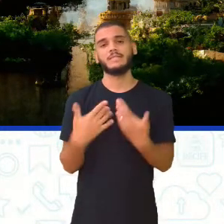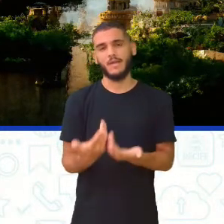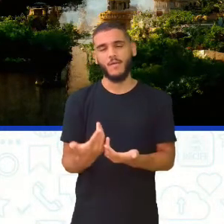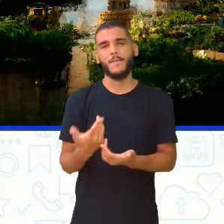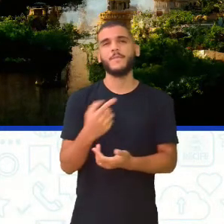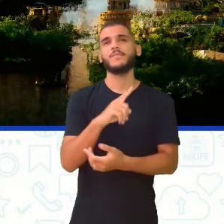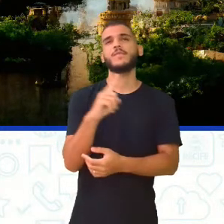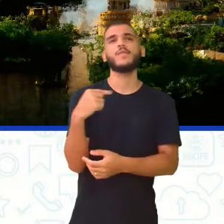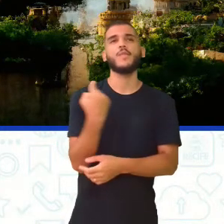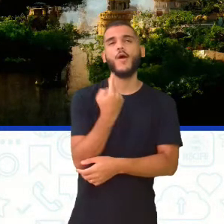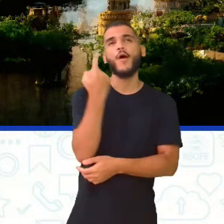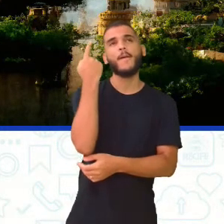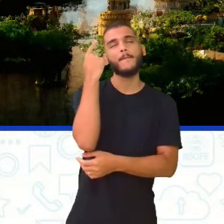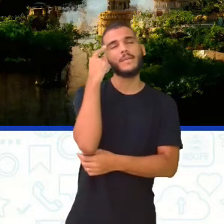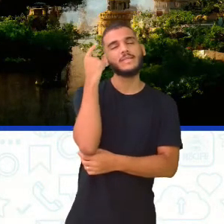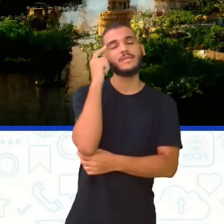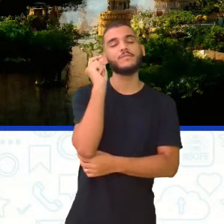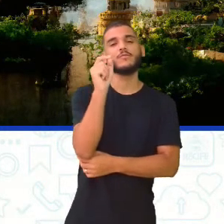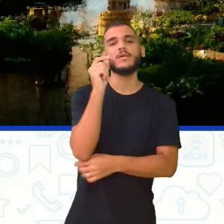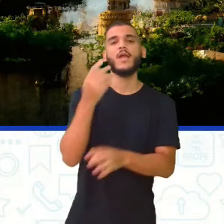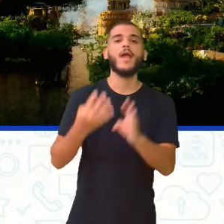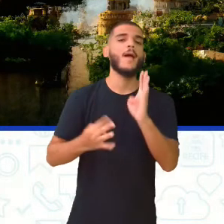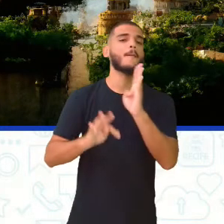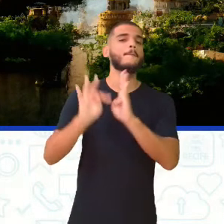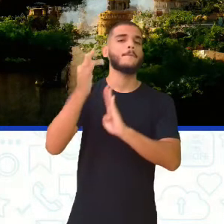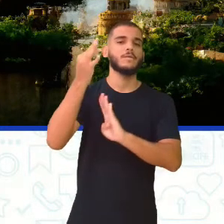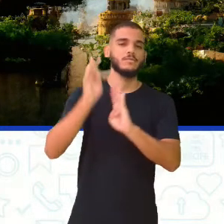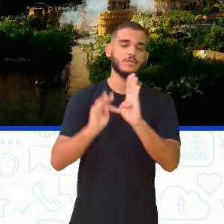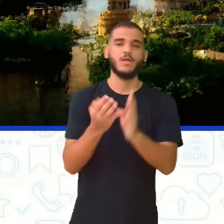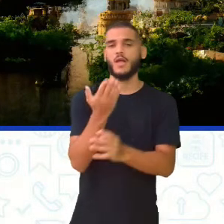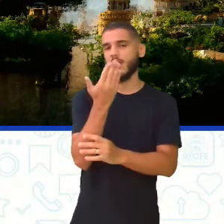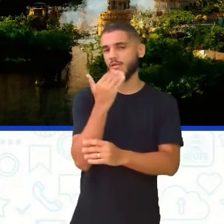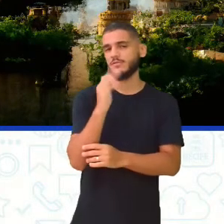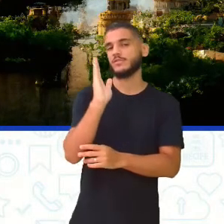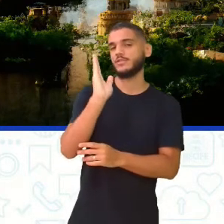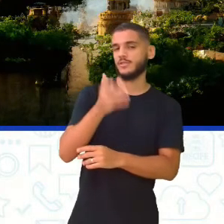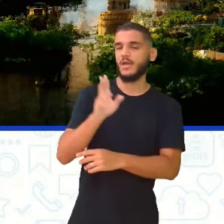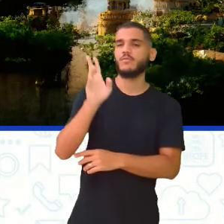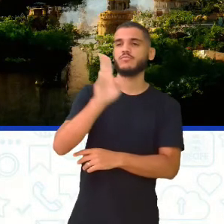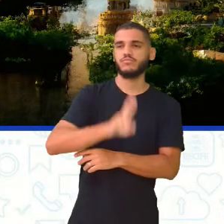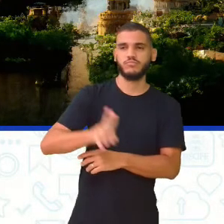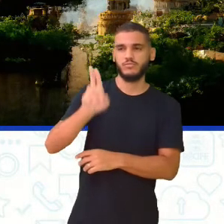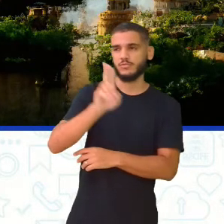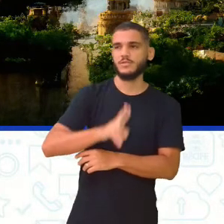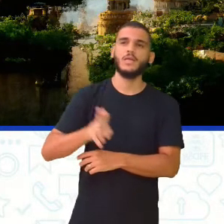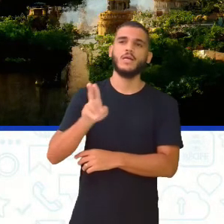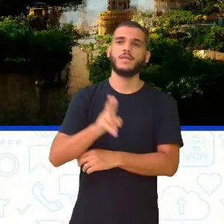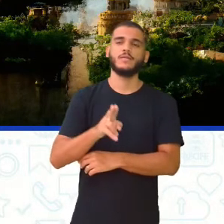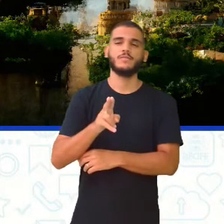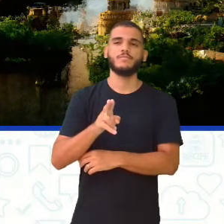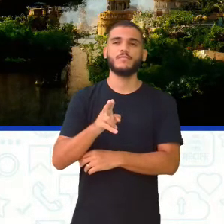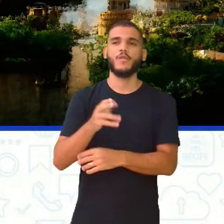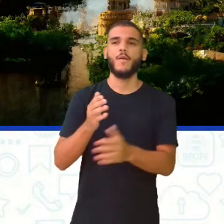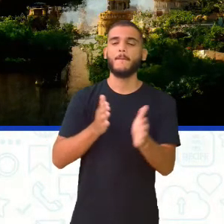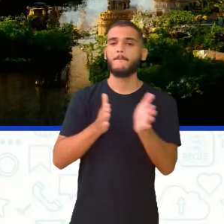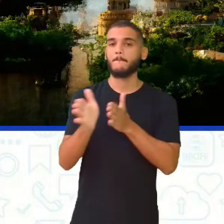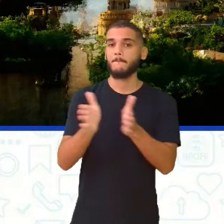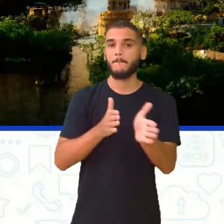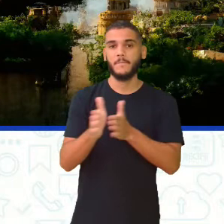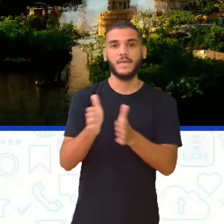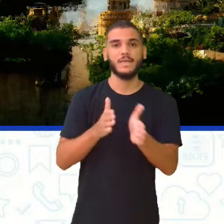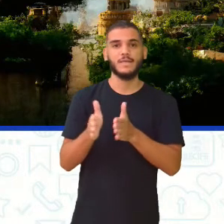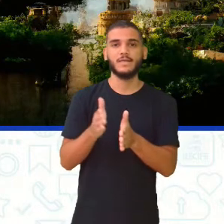contrário, né, do que se pensa, a biotecnologia de alimento já é utilizada desde a civilização